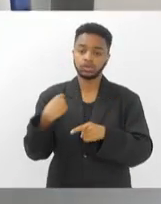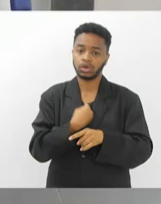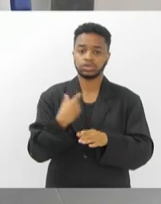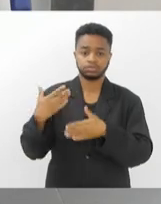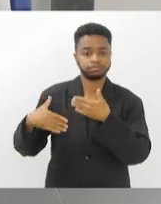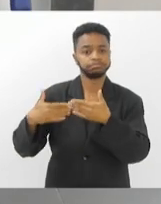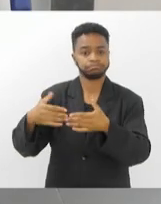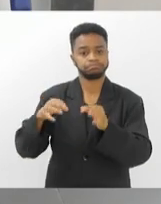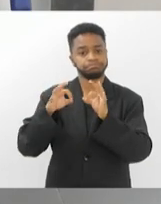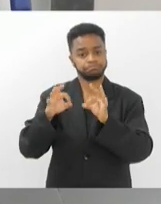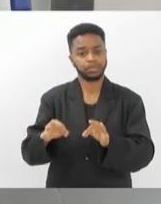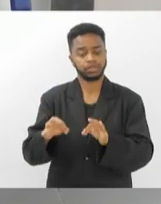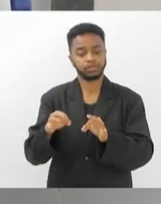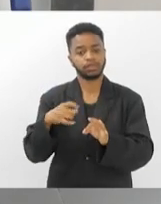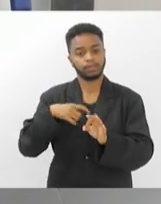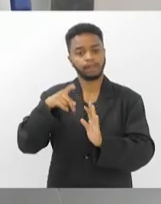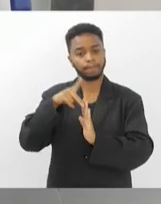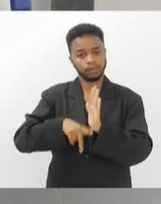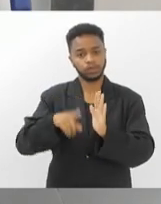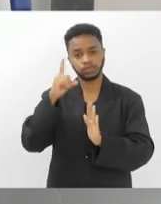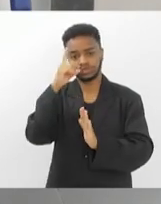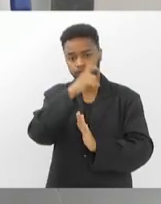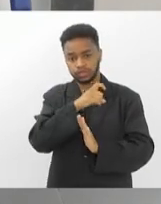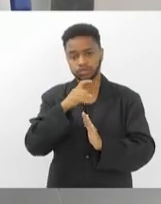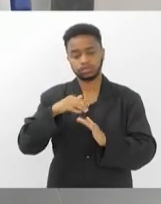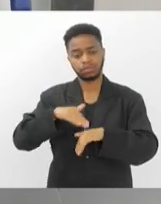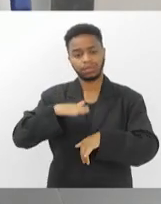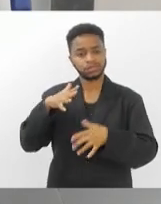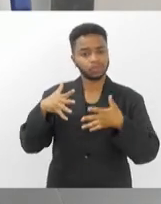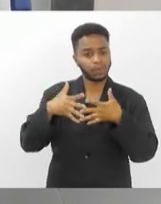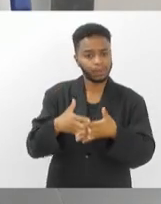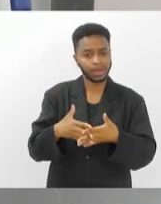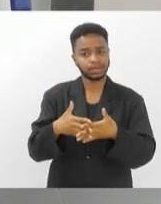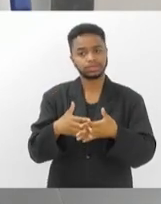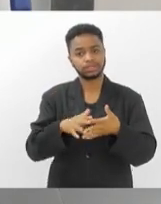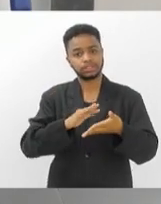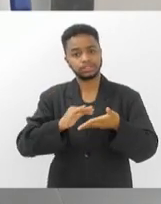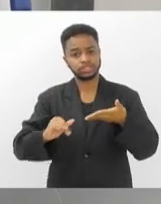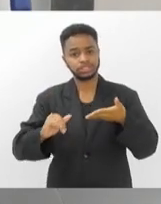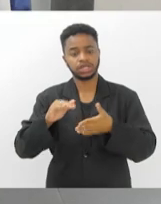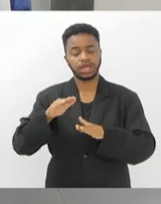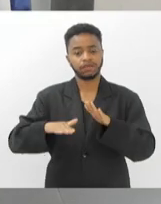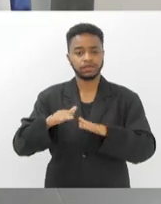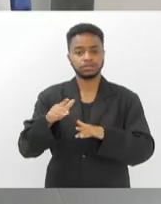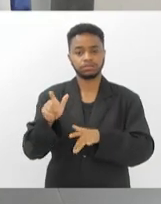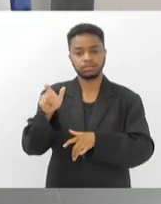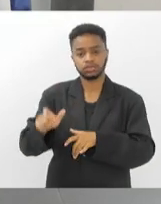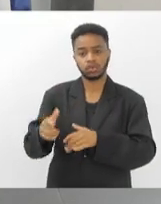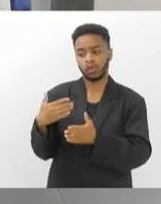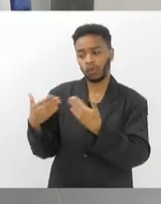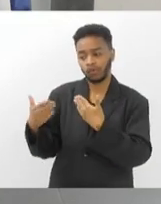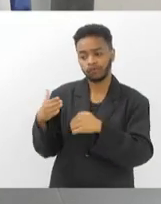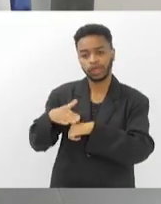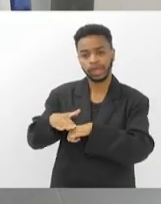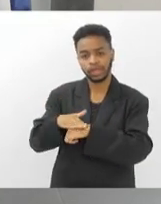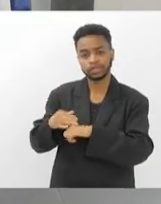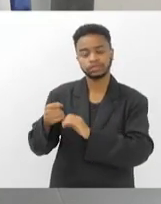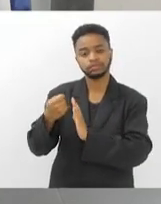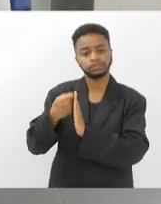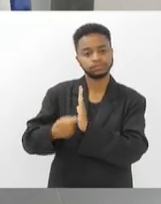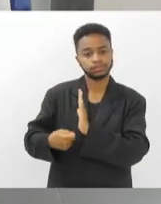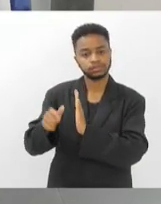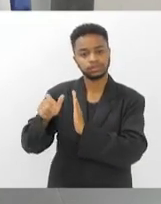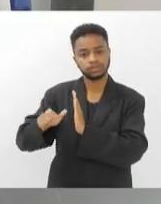muito em projetos mais difíceis, mais complexos, que tira... Aí, às vezes, o relator dialoga com o autor ou com o autor de um projeto que